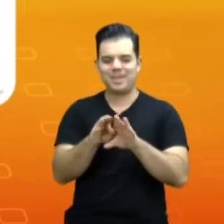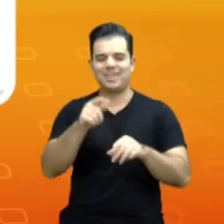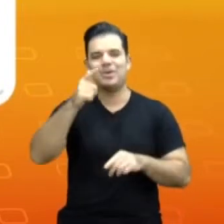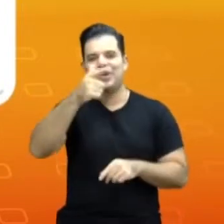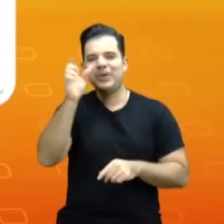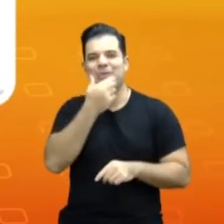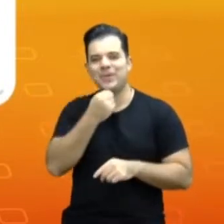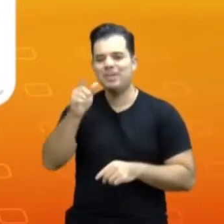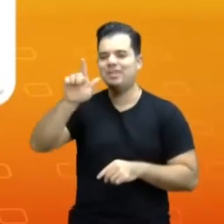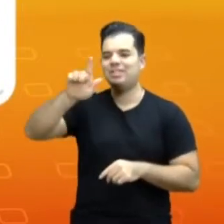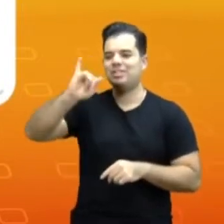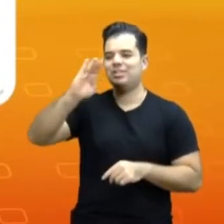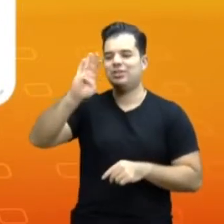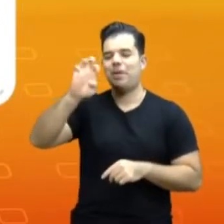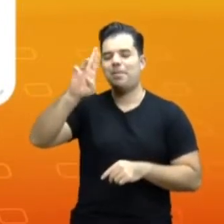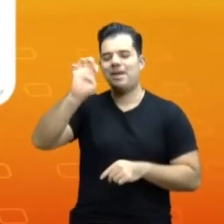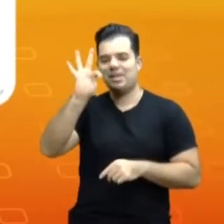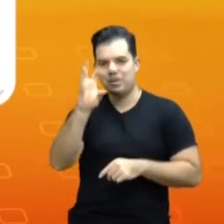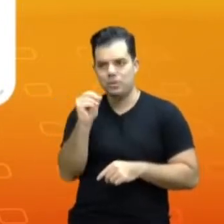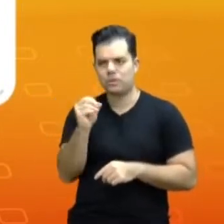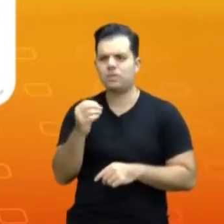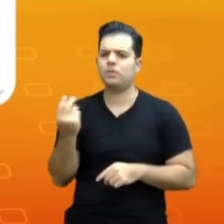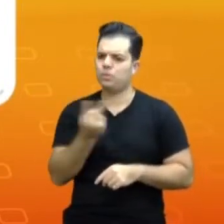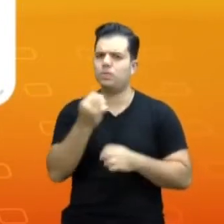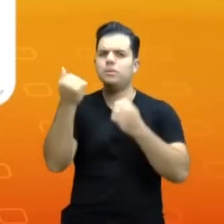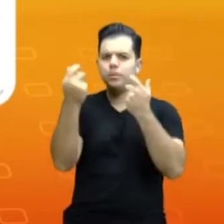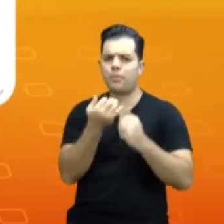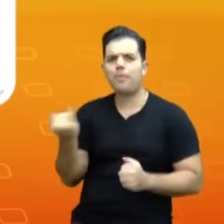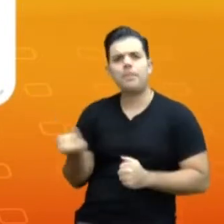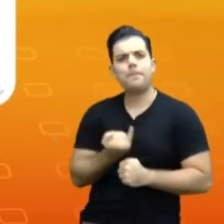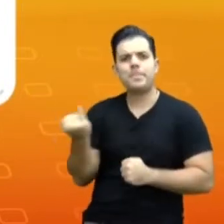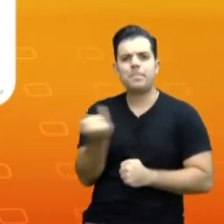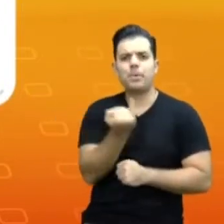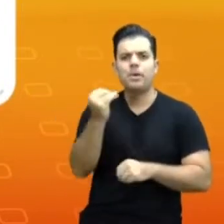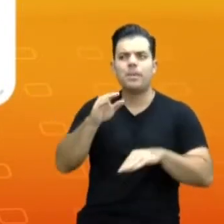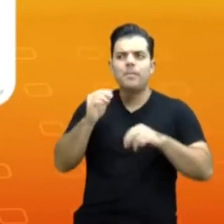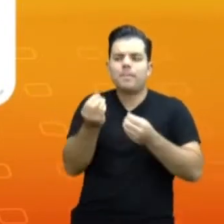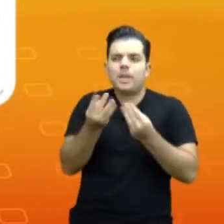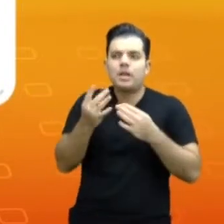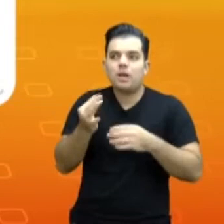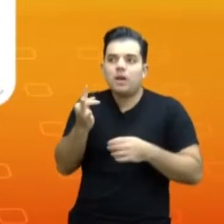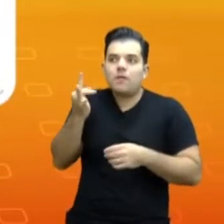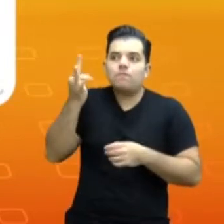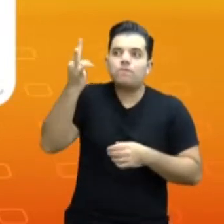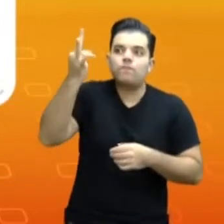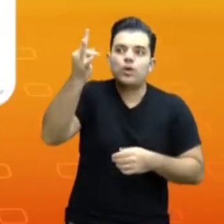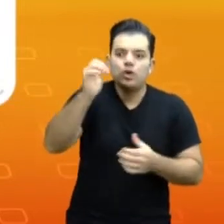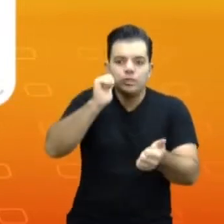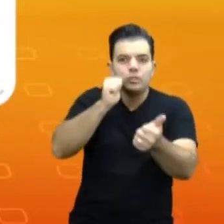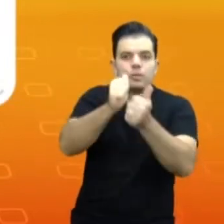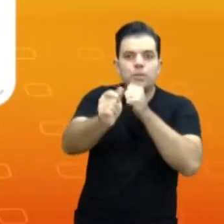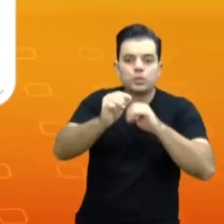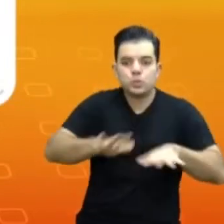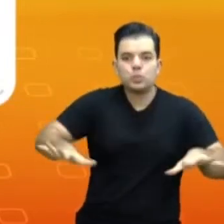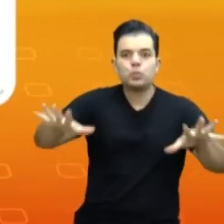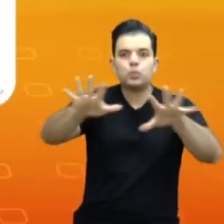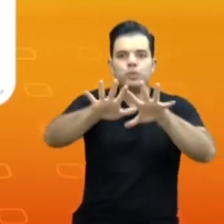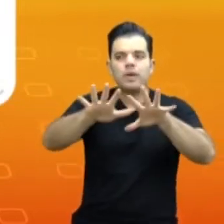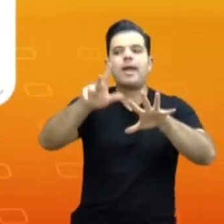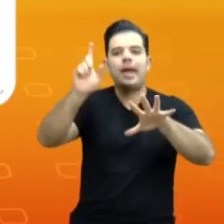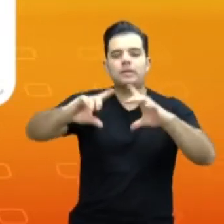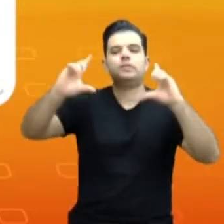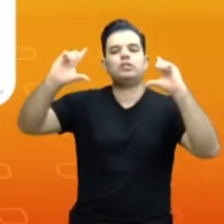são a mesma coisa que eles falaram, que é importante para o futuro dos jogos de maneira geral. Eu acho que é diminuir